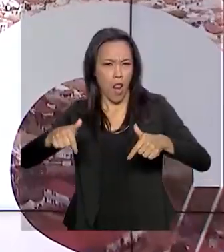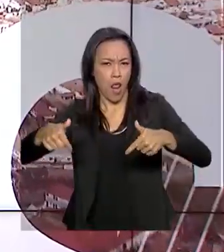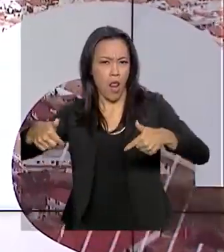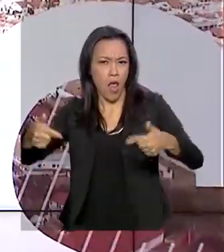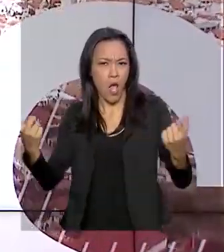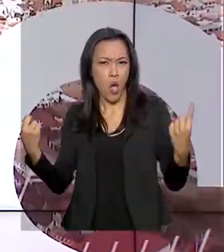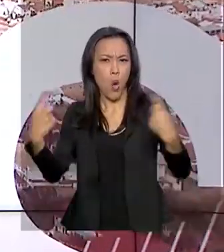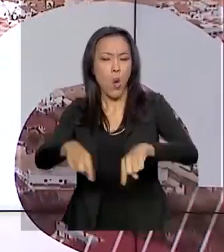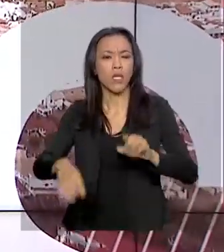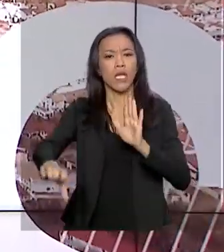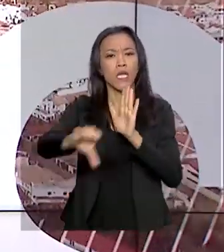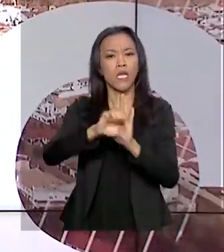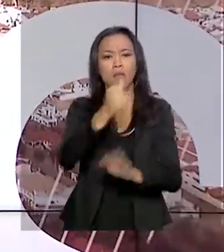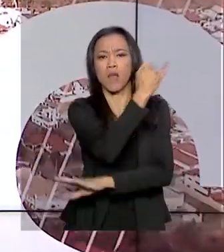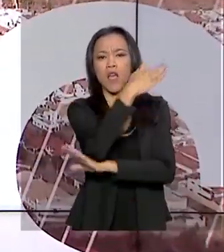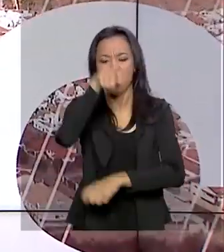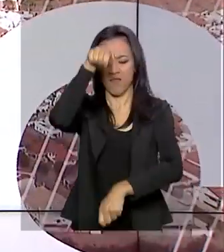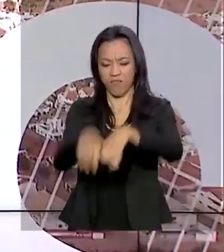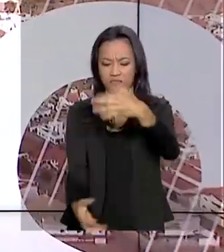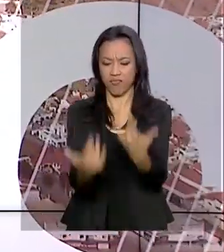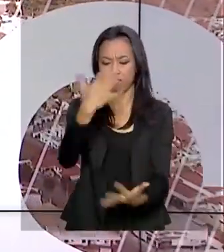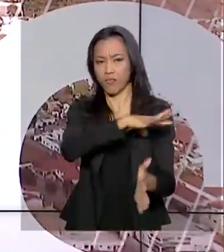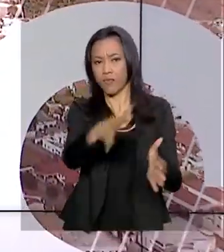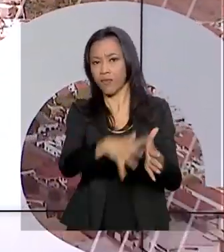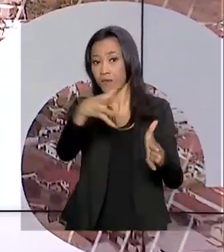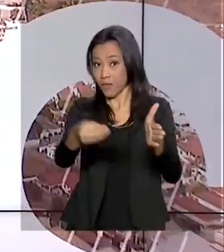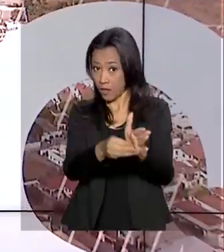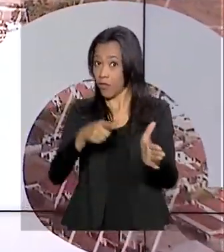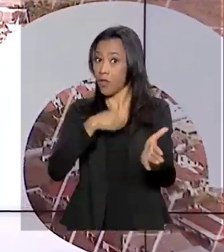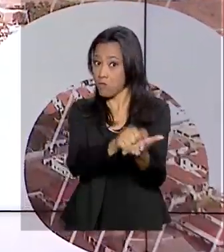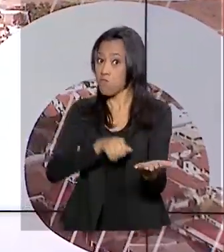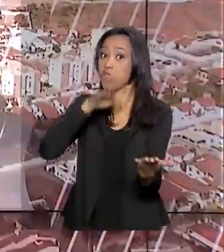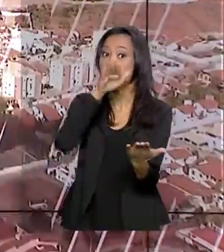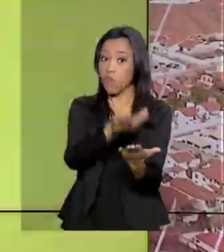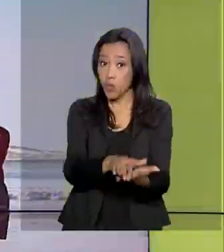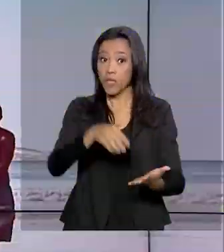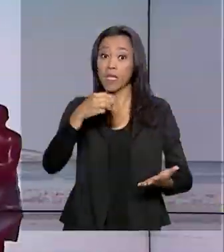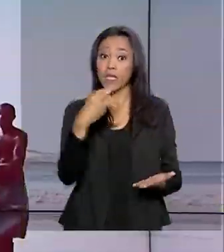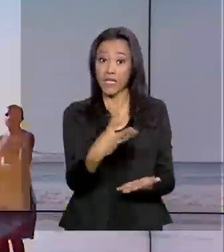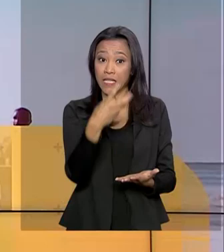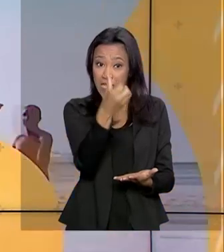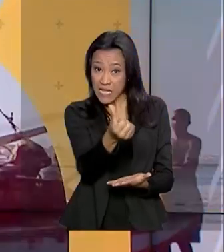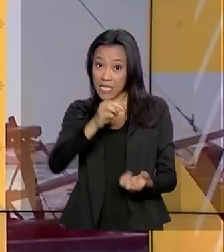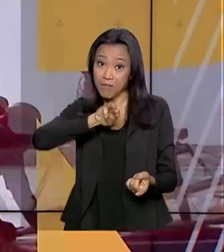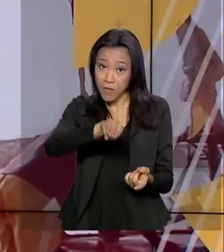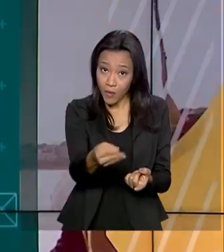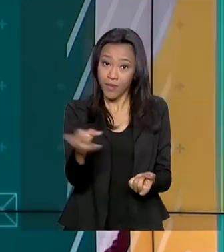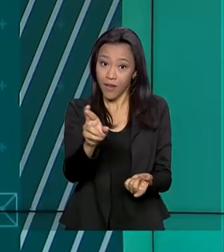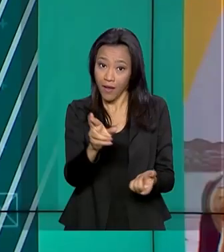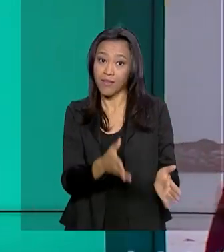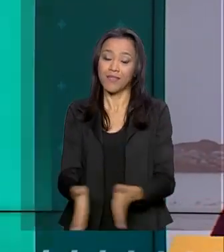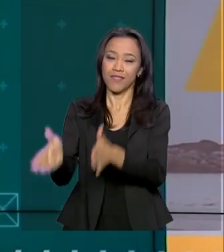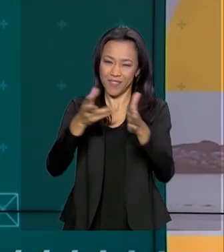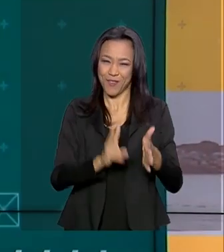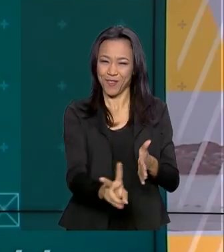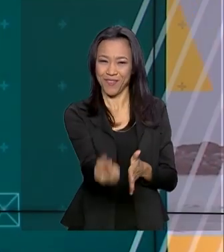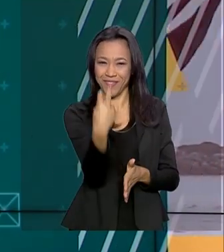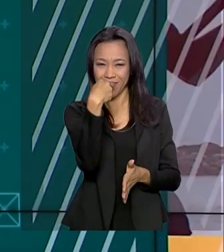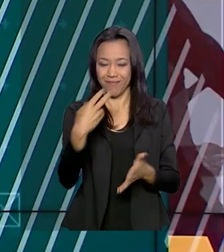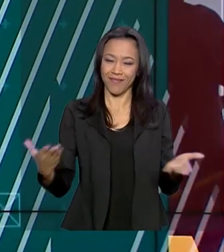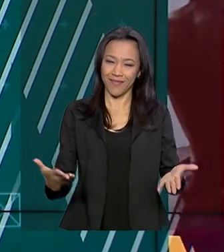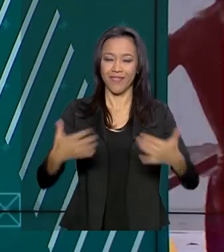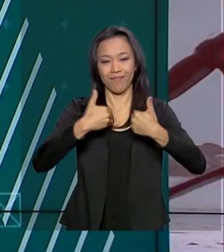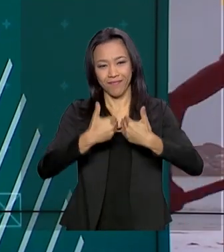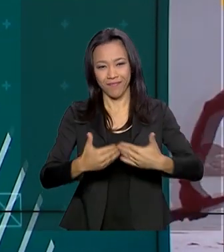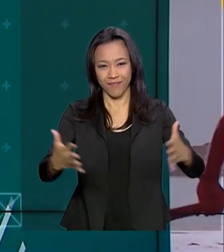crimes ambientais e queimadas da amazônia aplica multas no valor de 36 milhões de reais fique com a gente